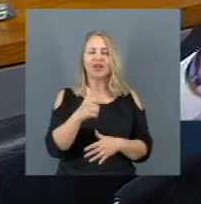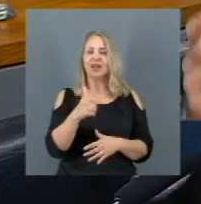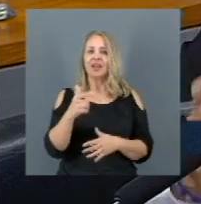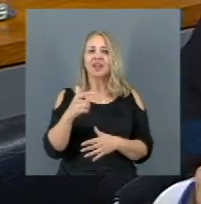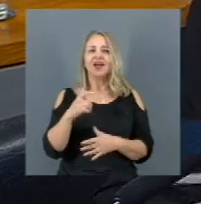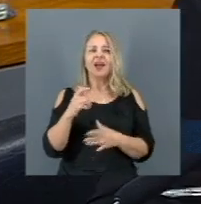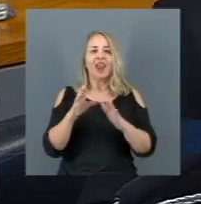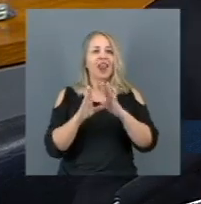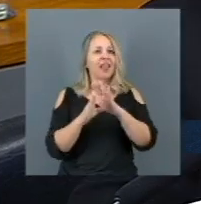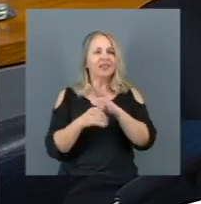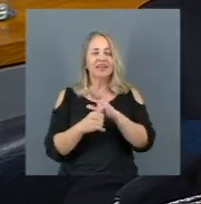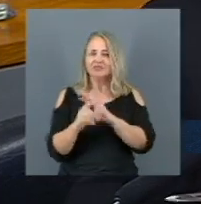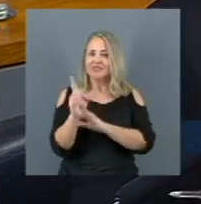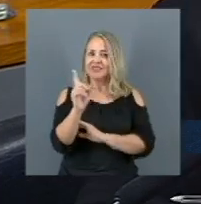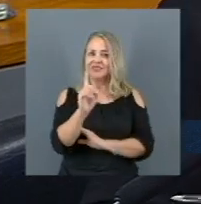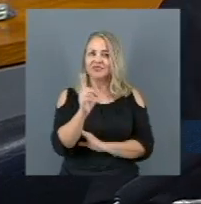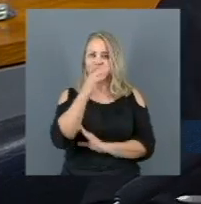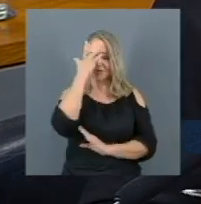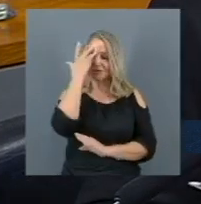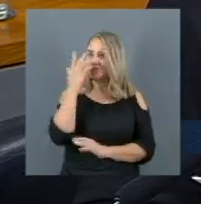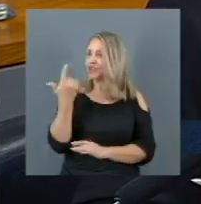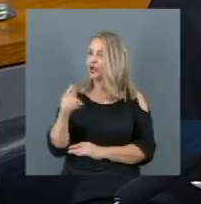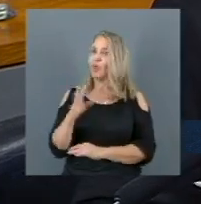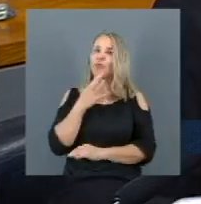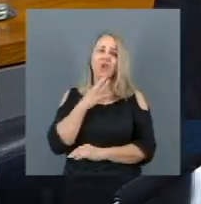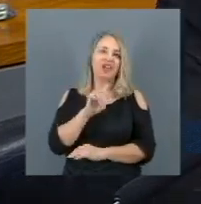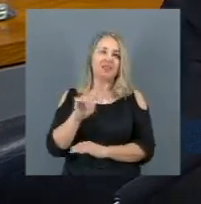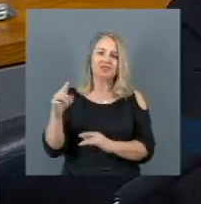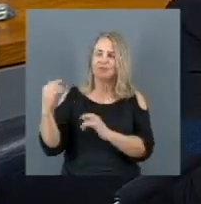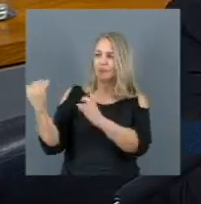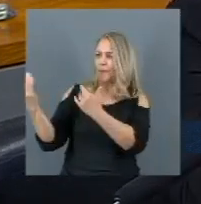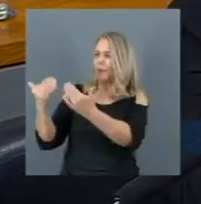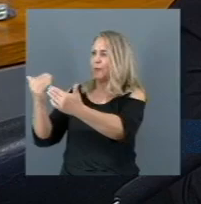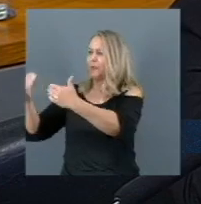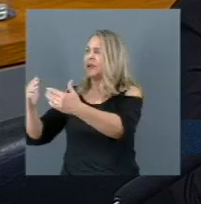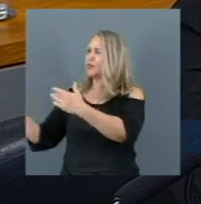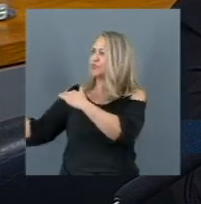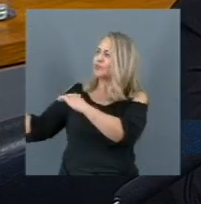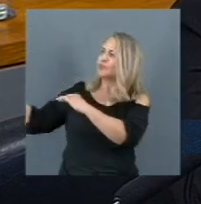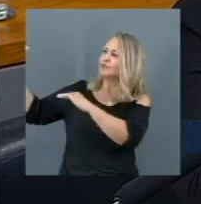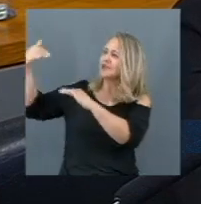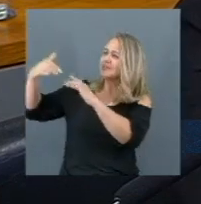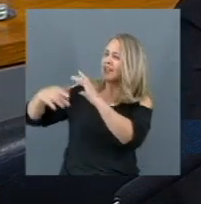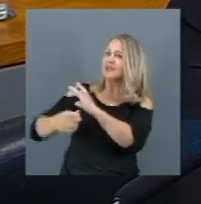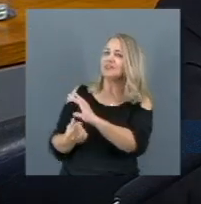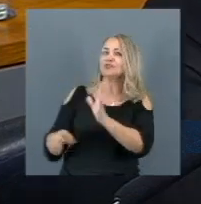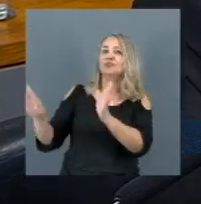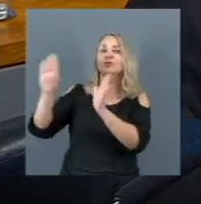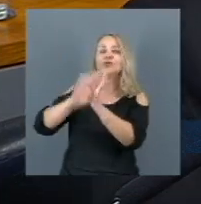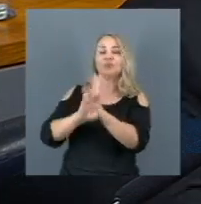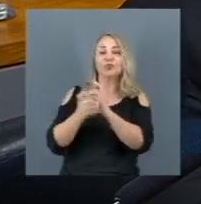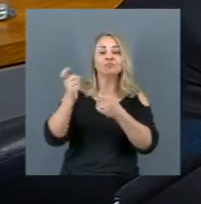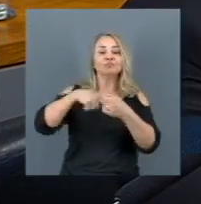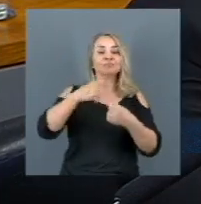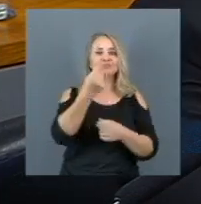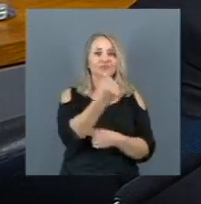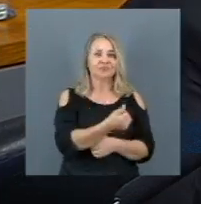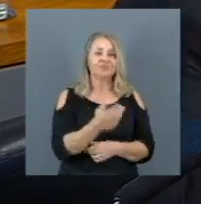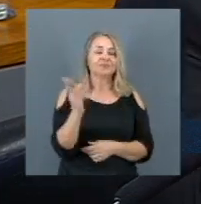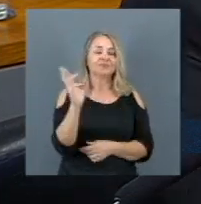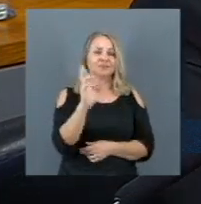no meio da multidão, pessoas que não se conhecem. E, presidente, eu quero reforçar aqui o pedido, que eu também fiz o